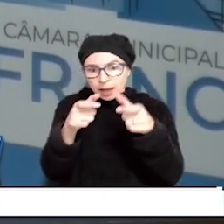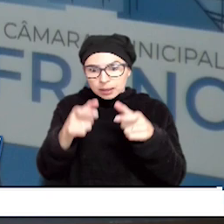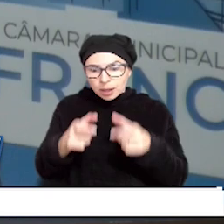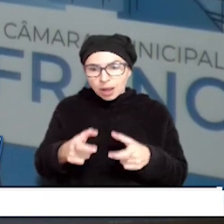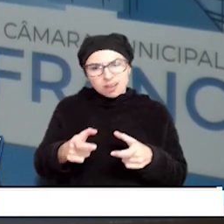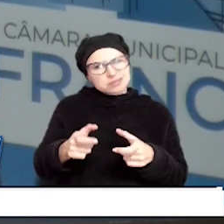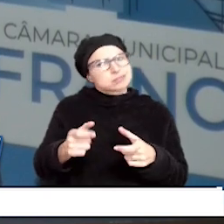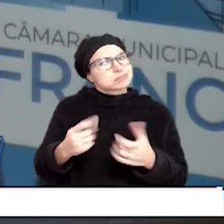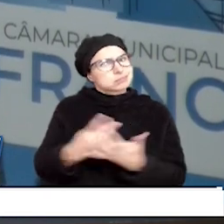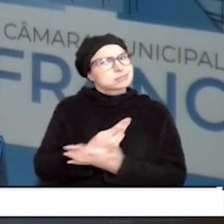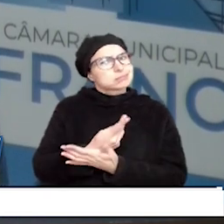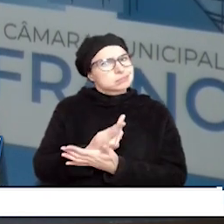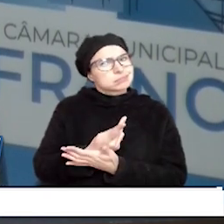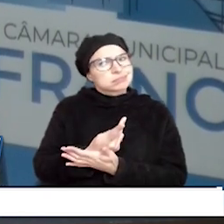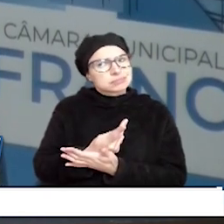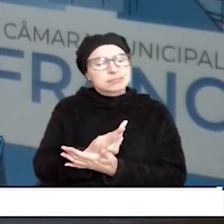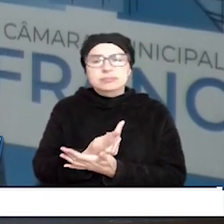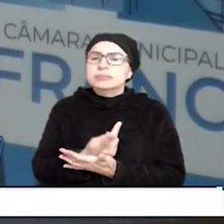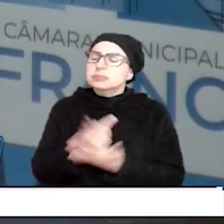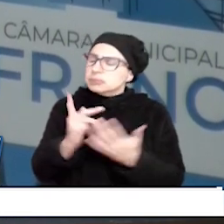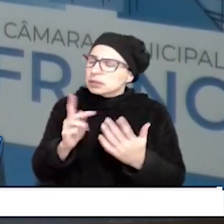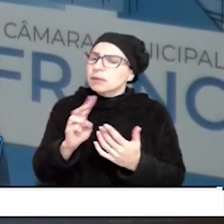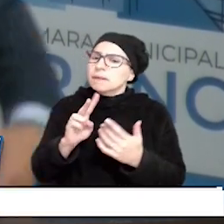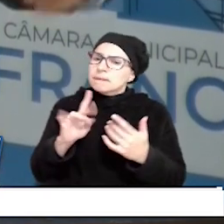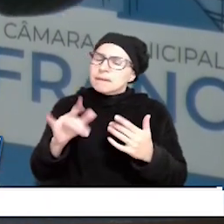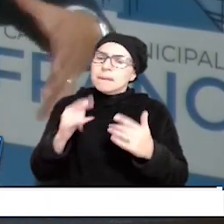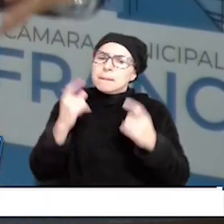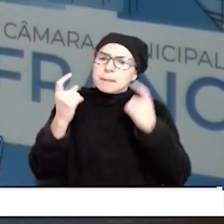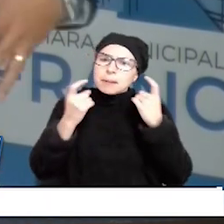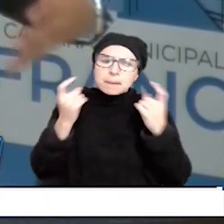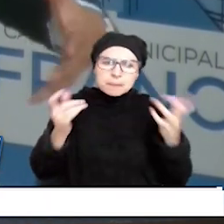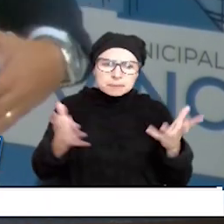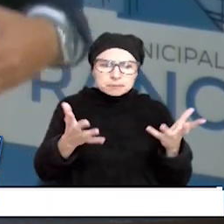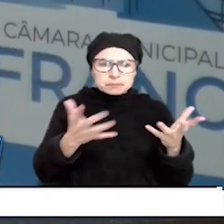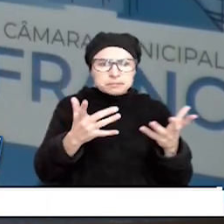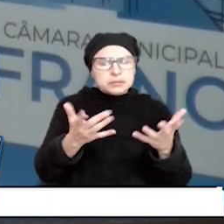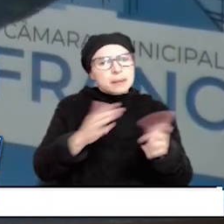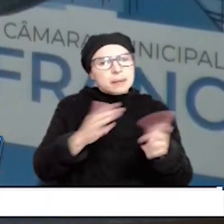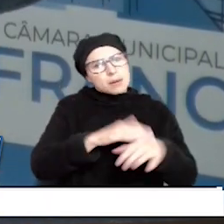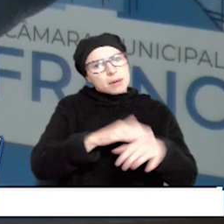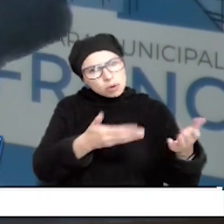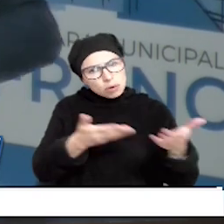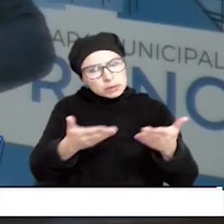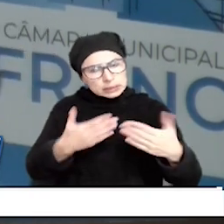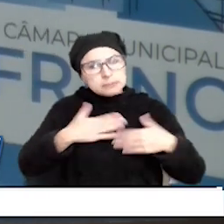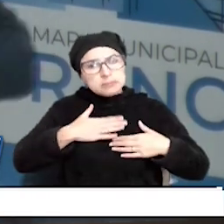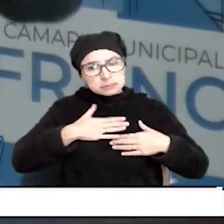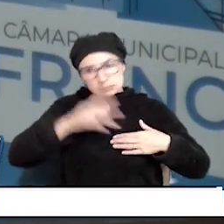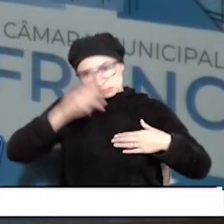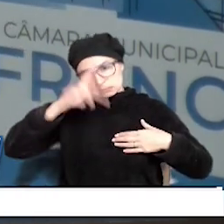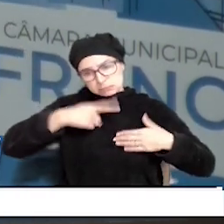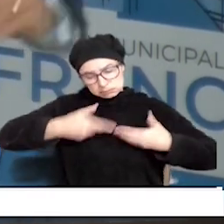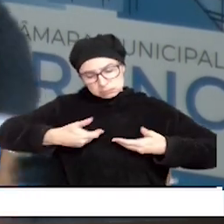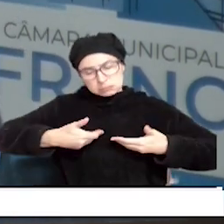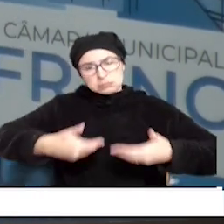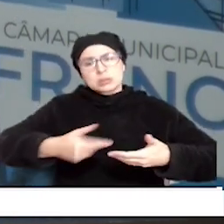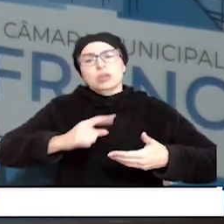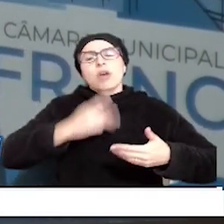coisa errada. Então, vamos preocupar um pouco mais, é um convite que eu faço para mim também, tá? Não estou aqui